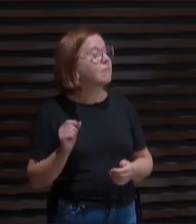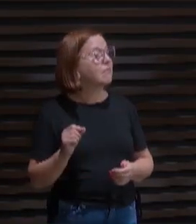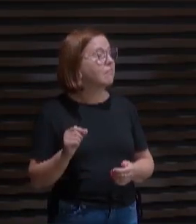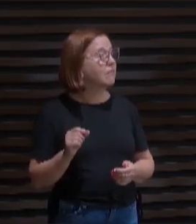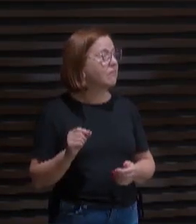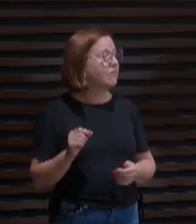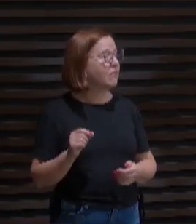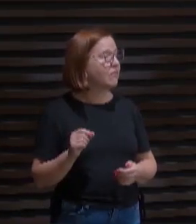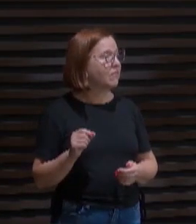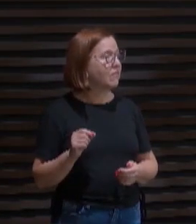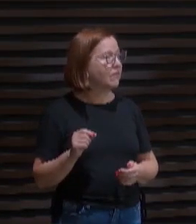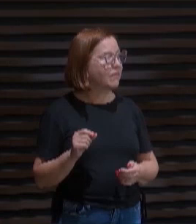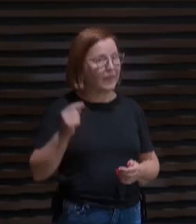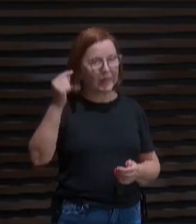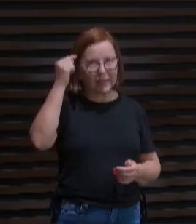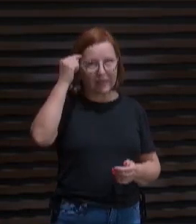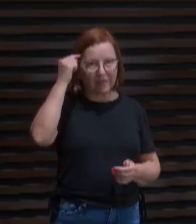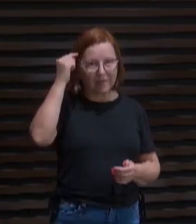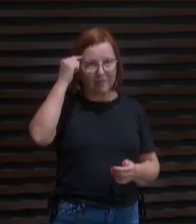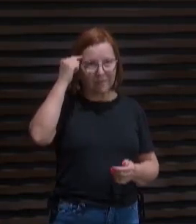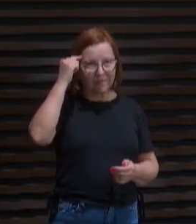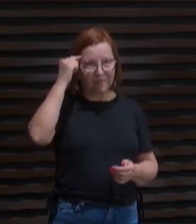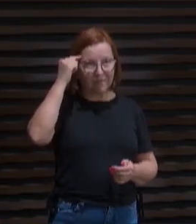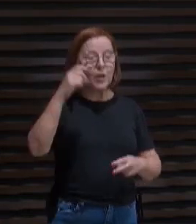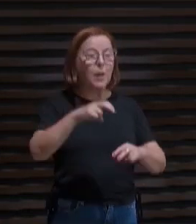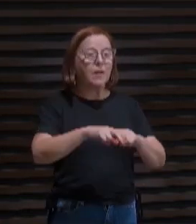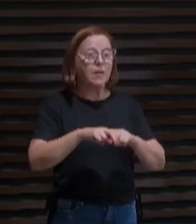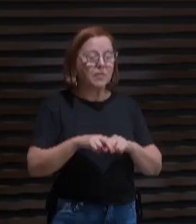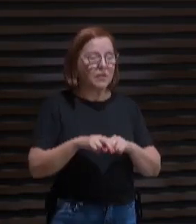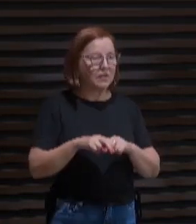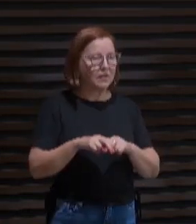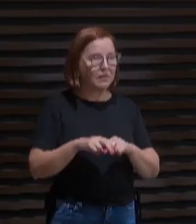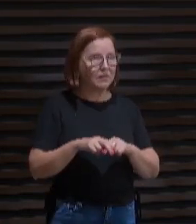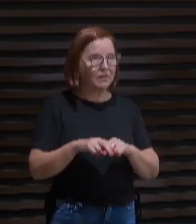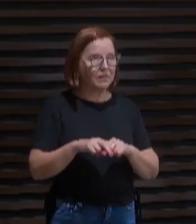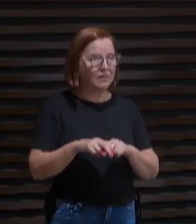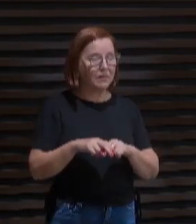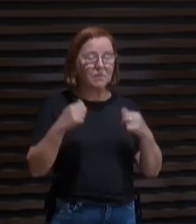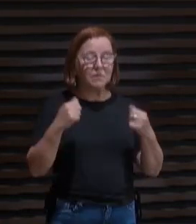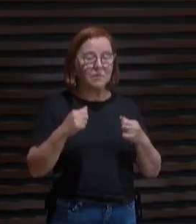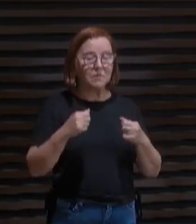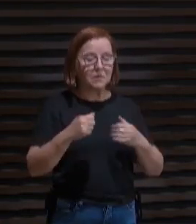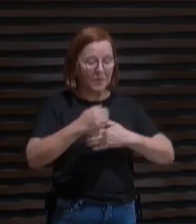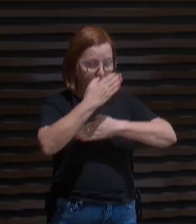Dardos inflamados na mente. Por isso que eu tenho o escudo da fé.